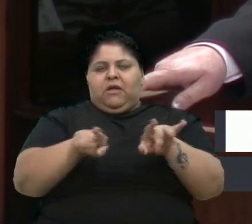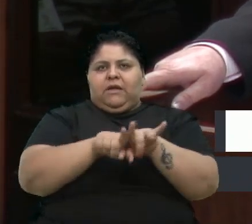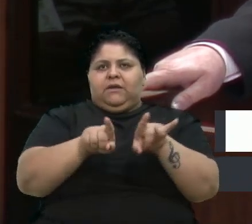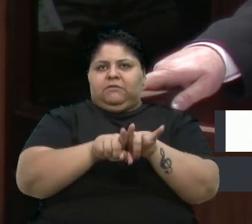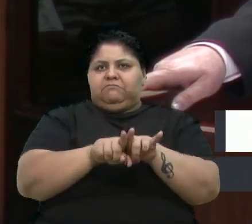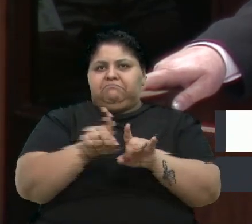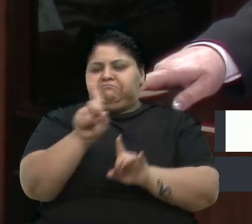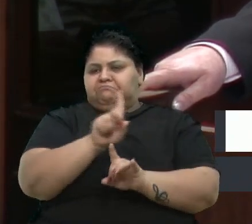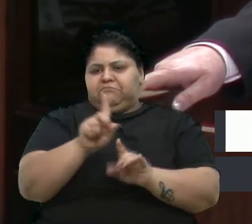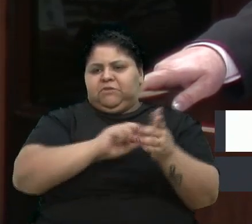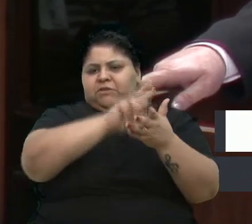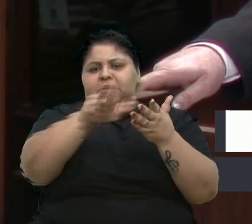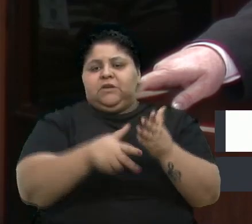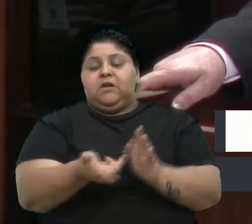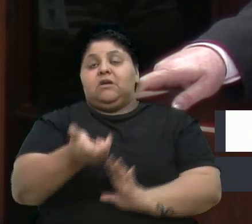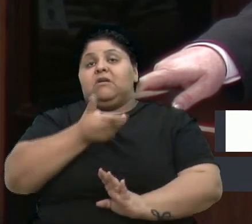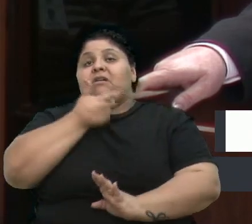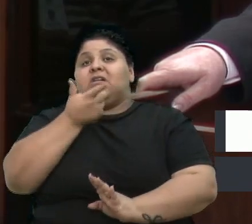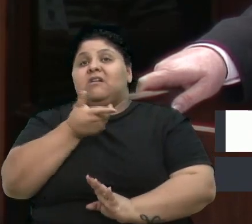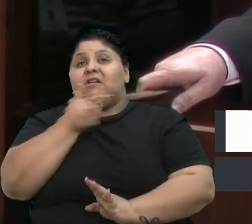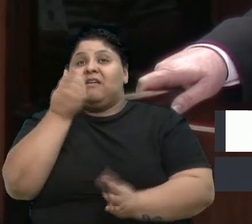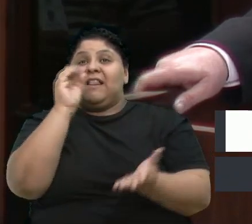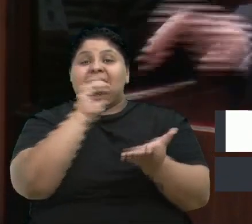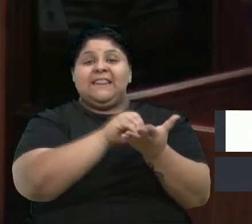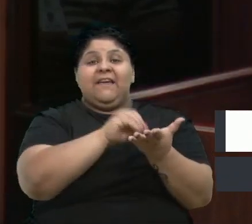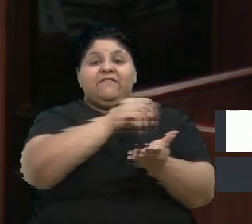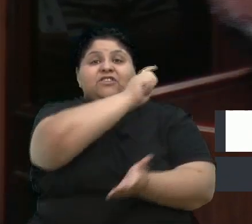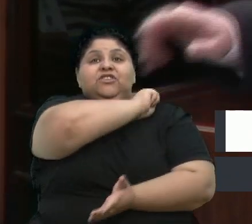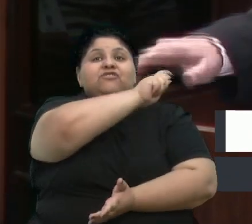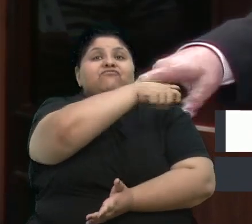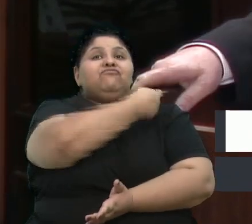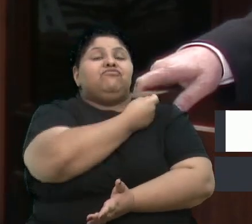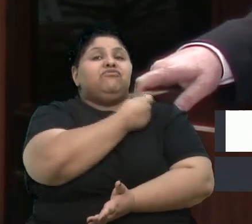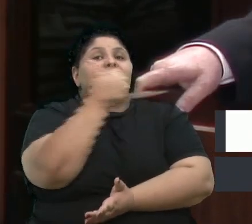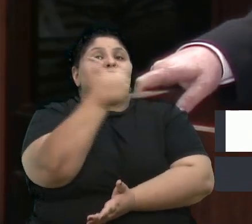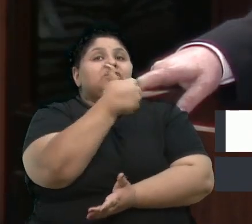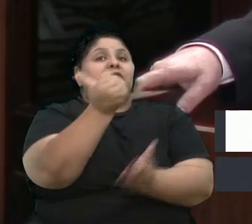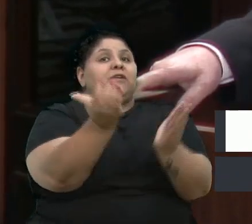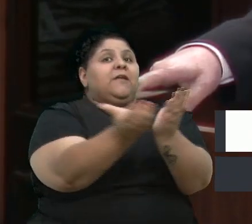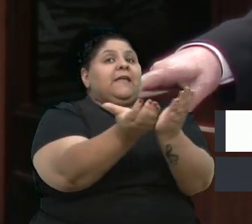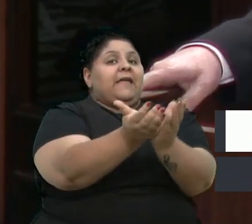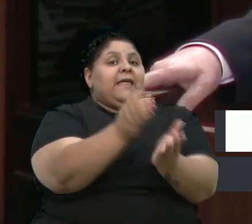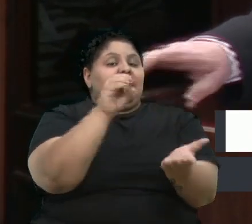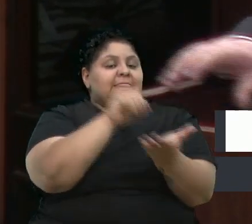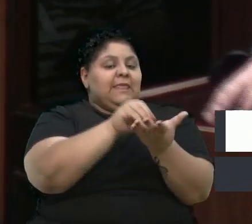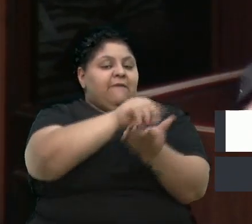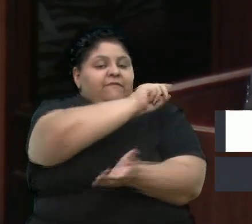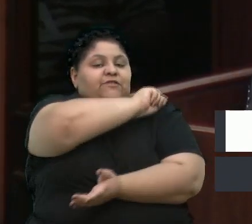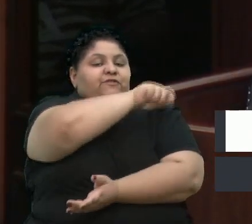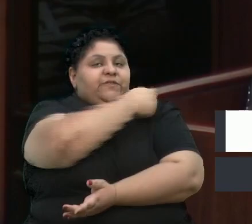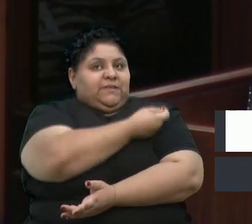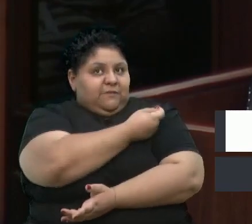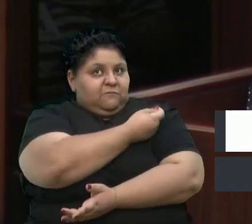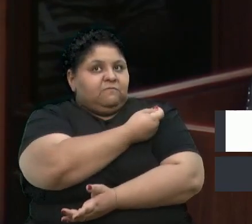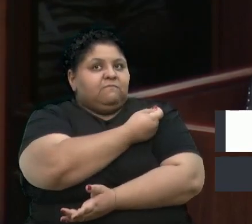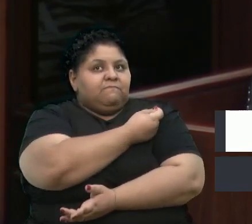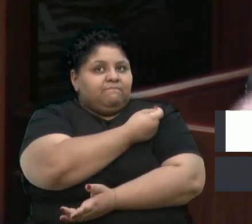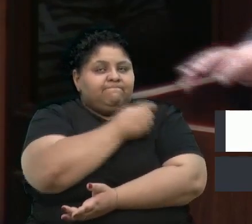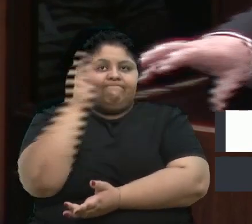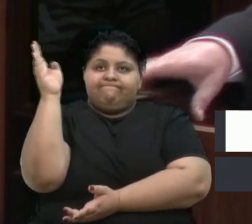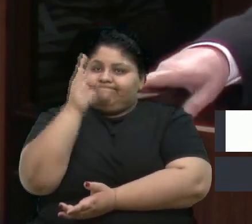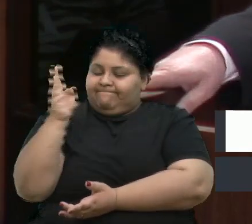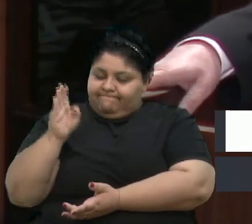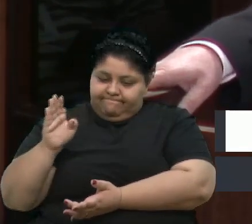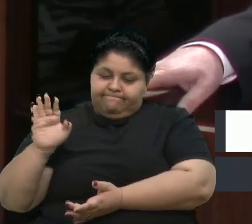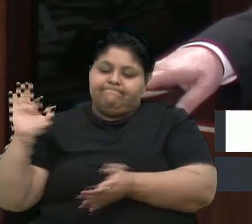não. Eu iria falar sobre déficit fiscal. Sua primeira aula seria déficit fiscal. O Brasil está